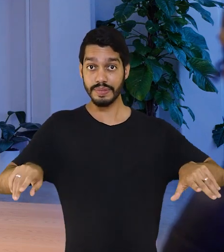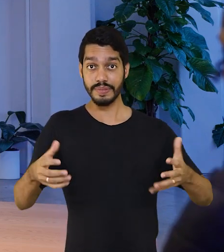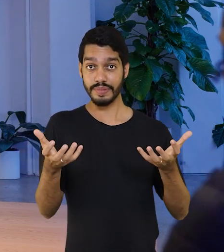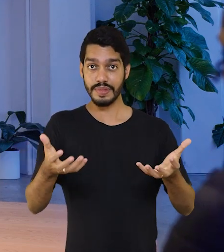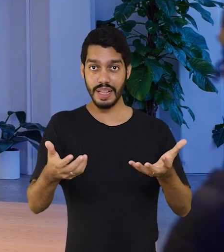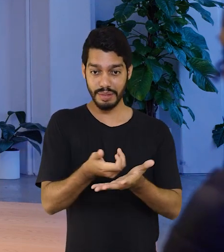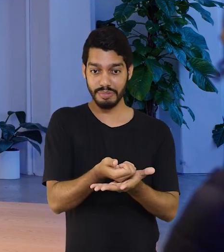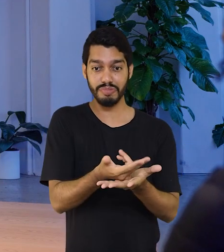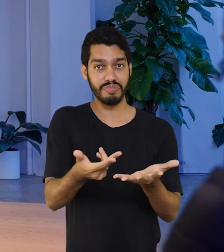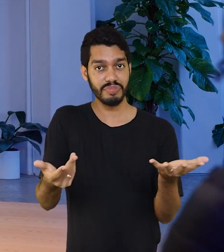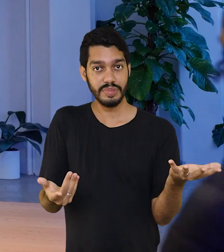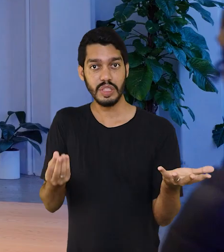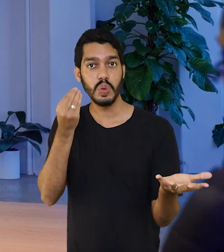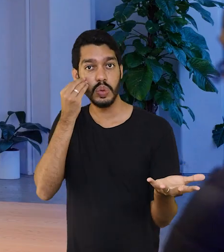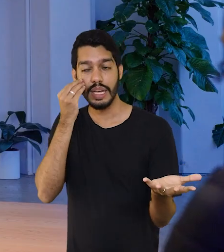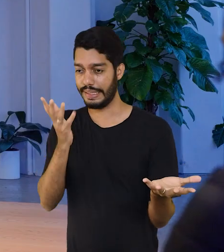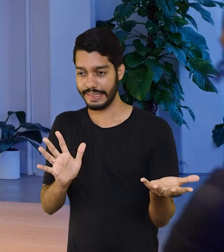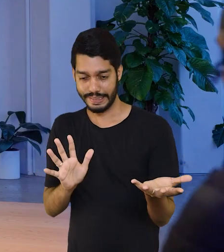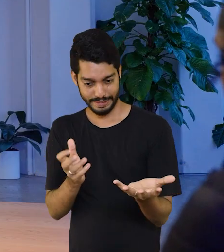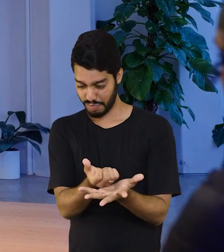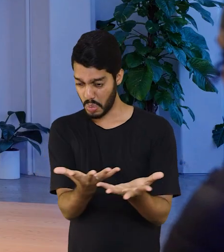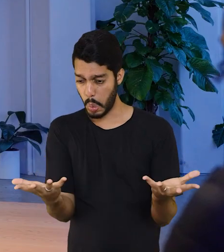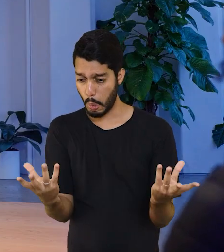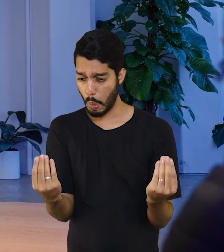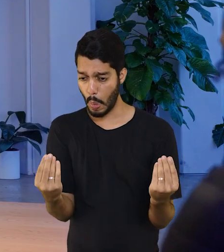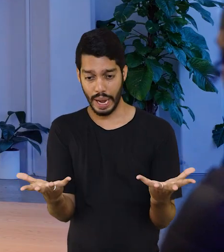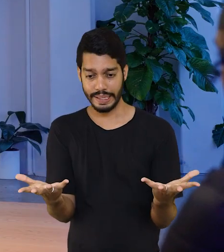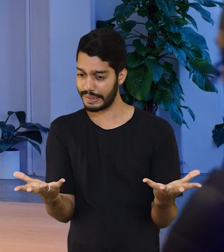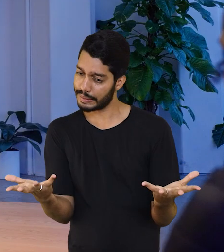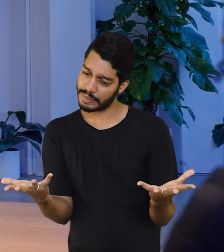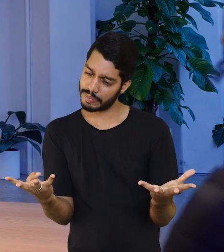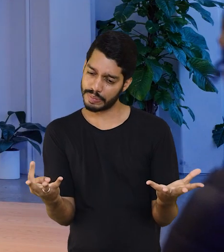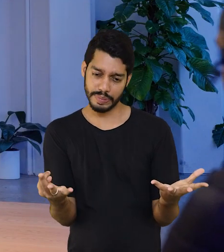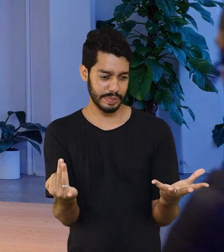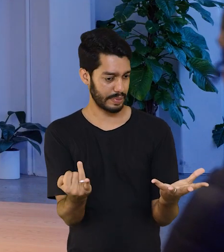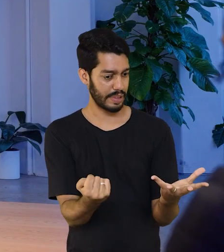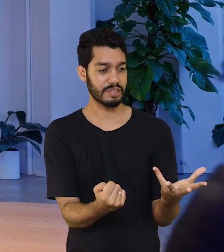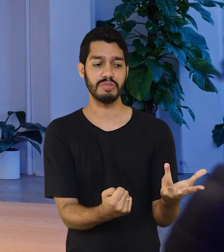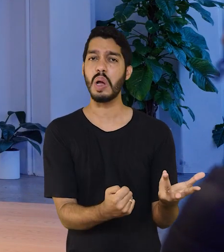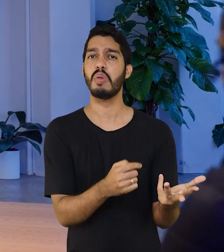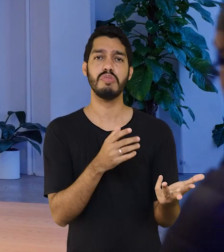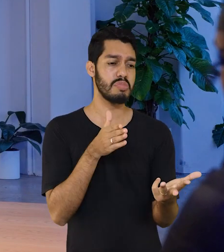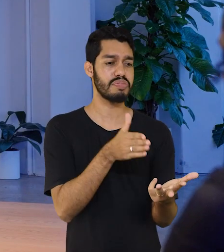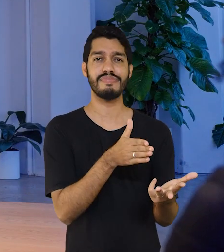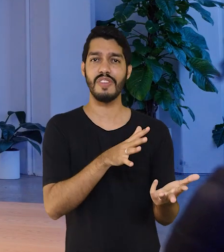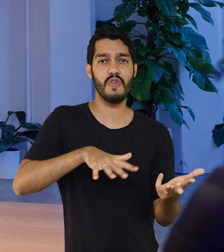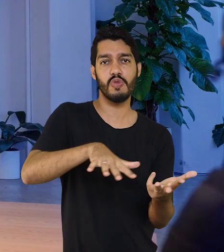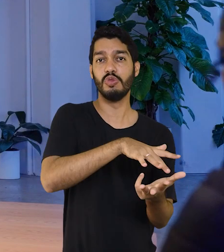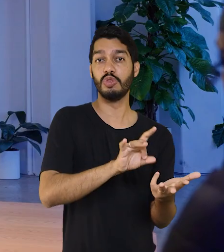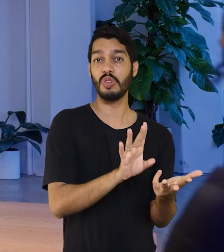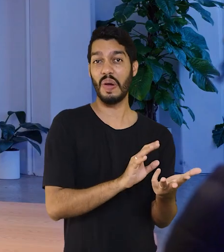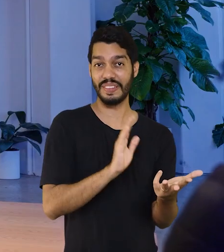pulverizar? Foi uma estratégia de otimizar esse investimento. E aí, um dos lugares que eles mostravam que